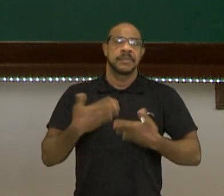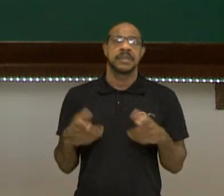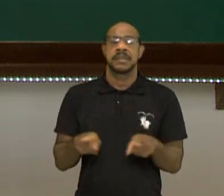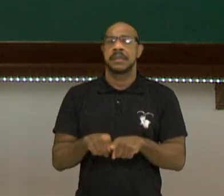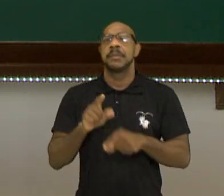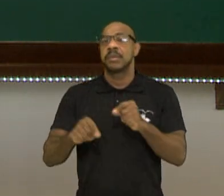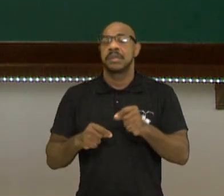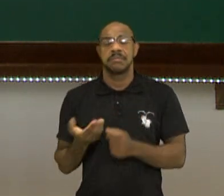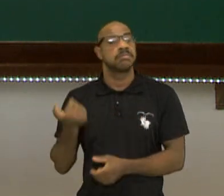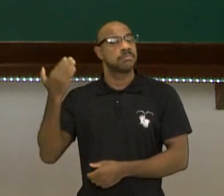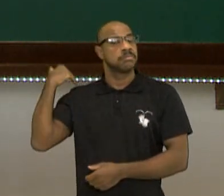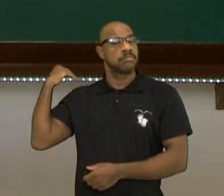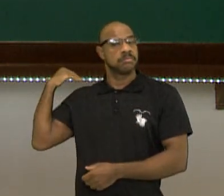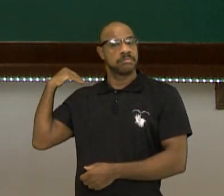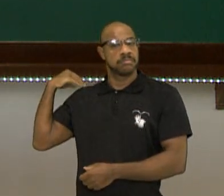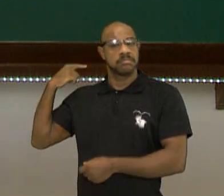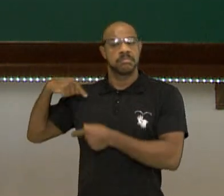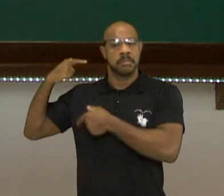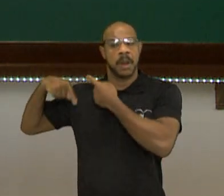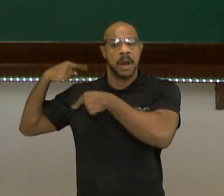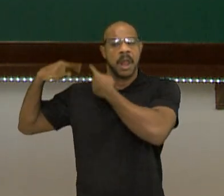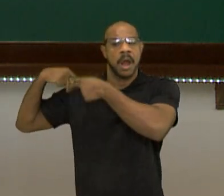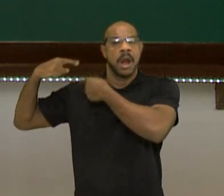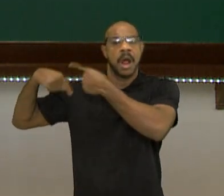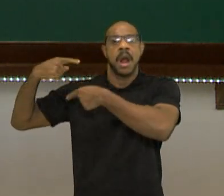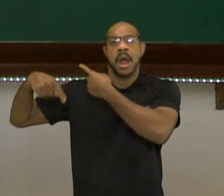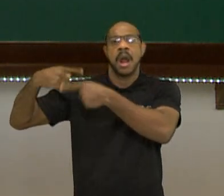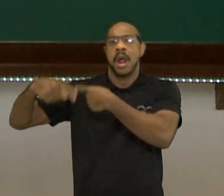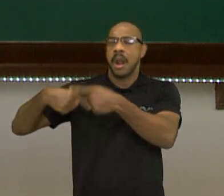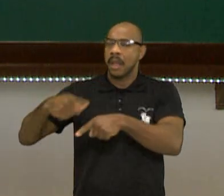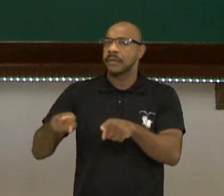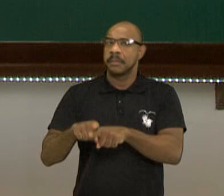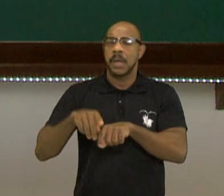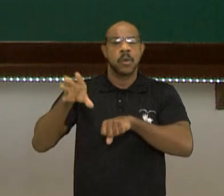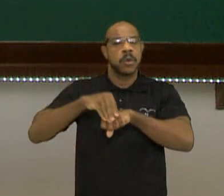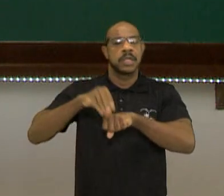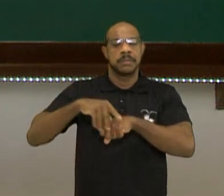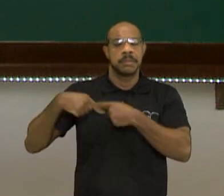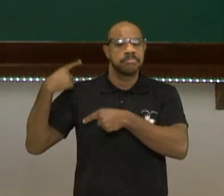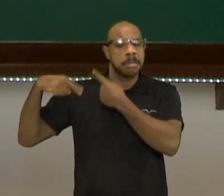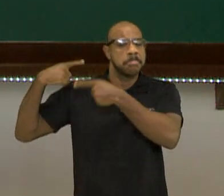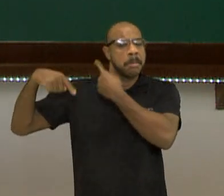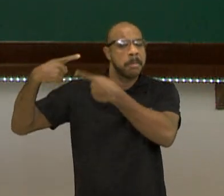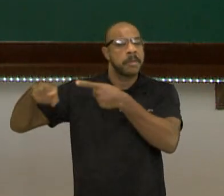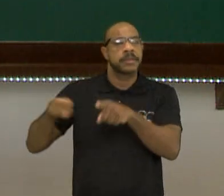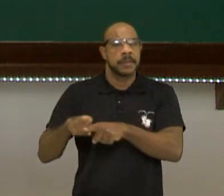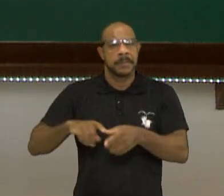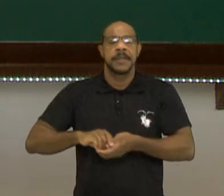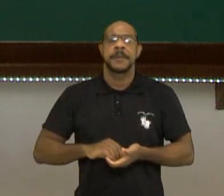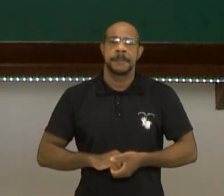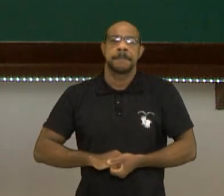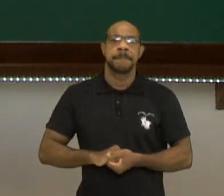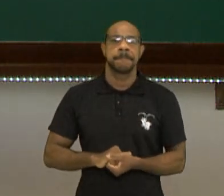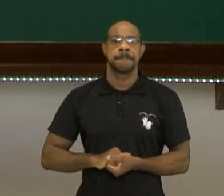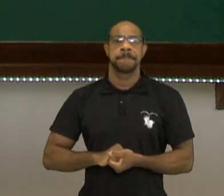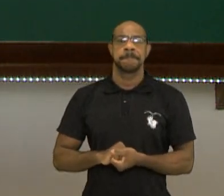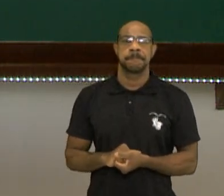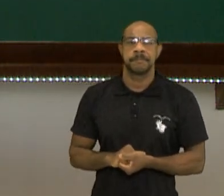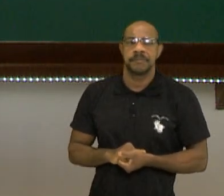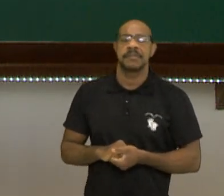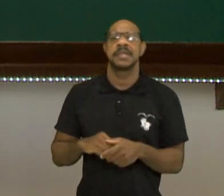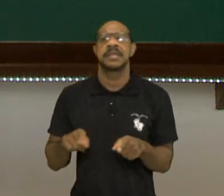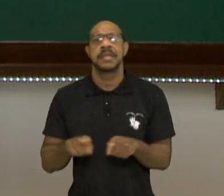são herdados de gerações, são heranças que recebemos e também herdamos, que compõem todo um conjunto